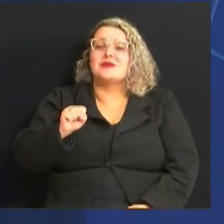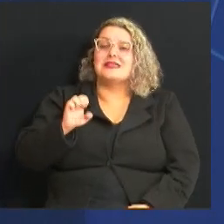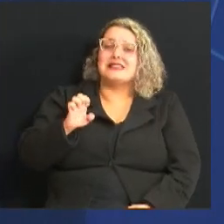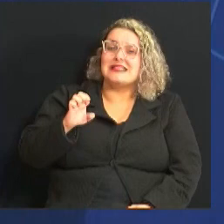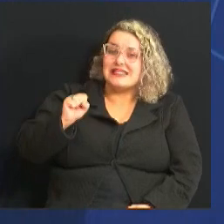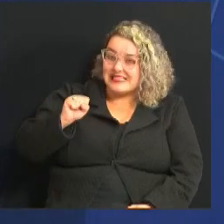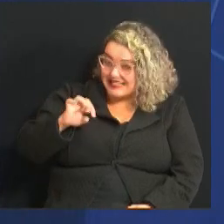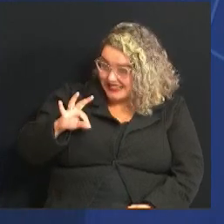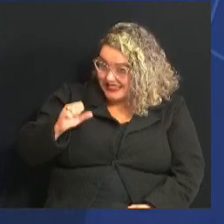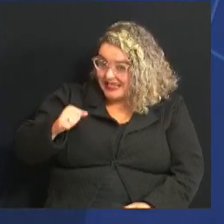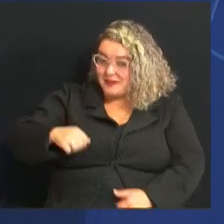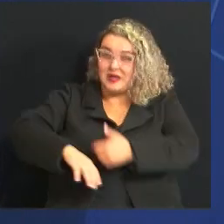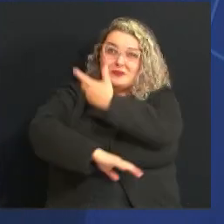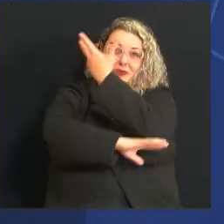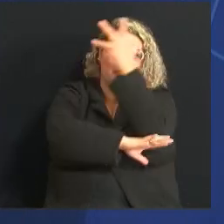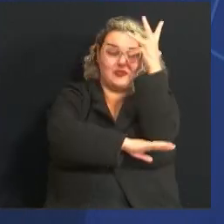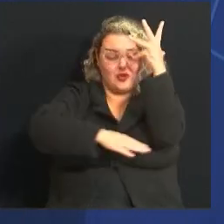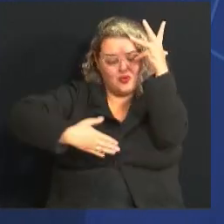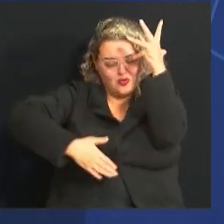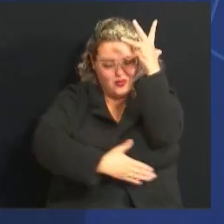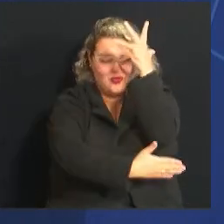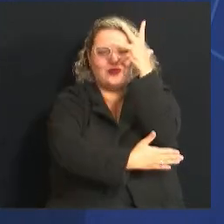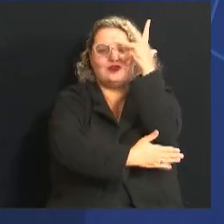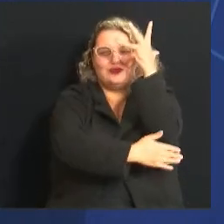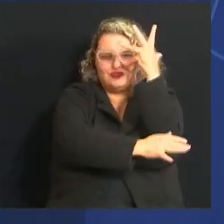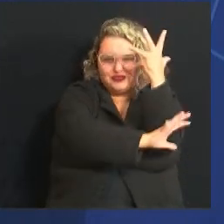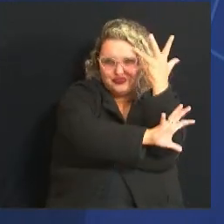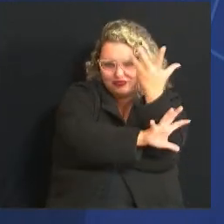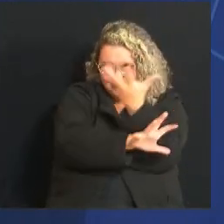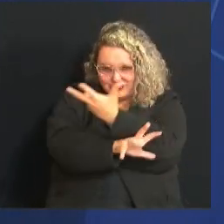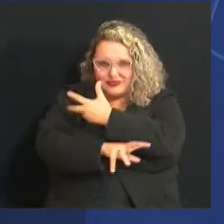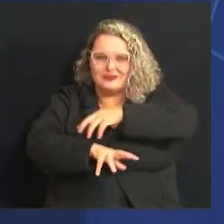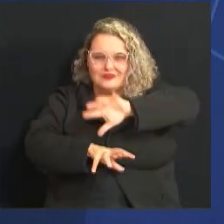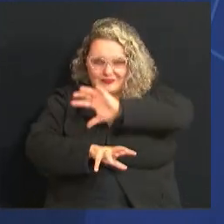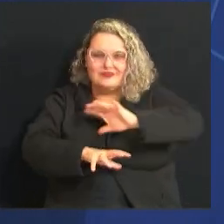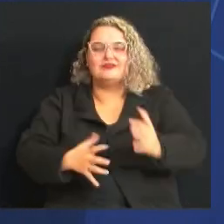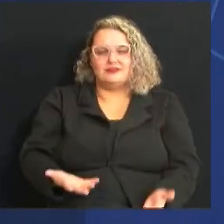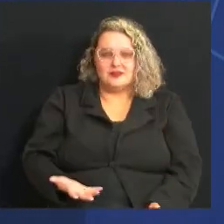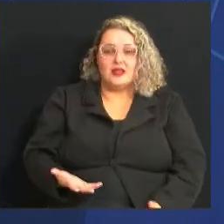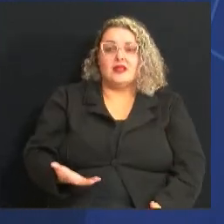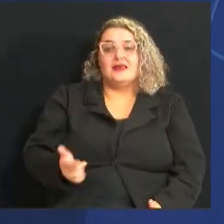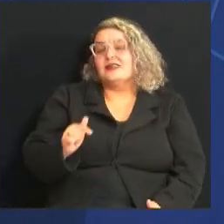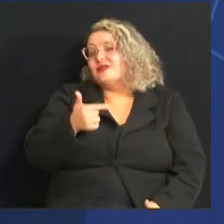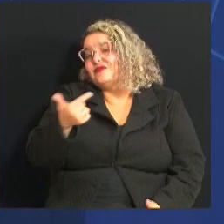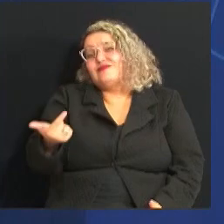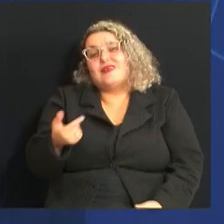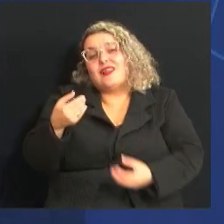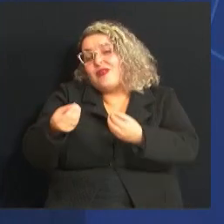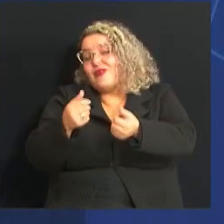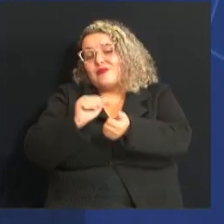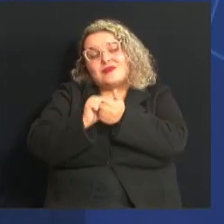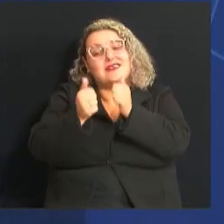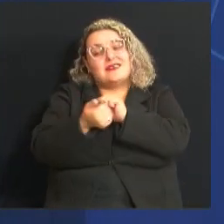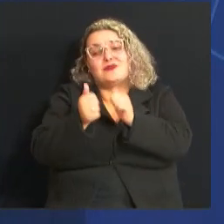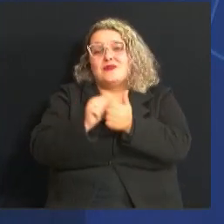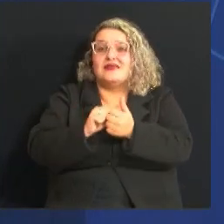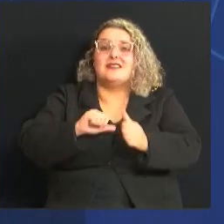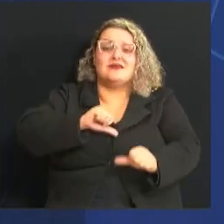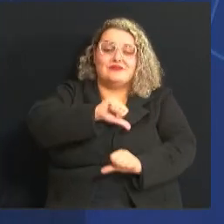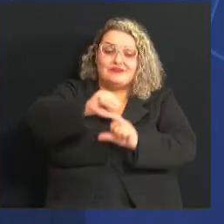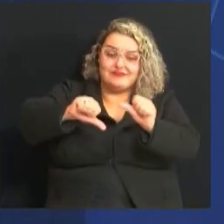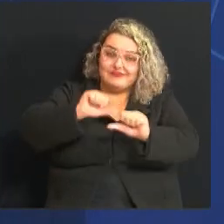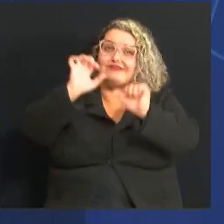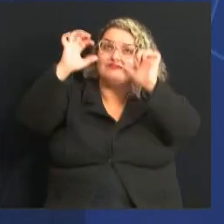um momento que o meio ambiente não se torna mais capaz de combater e de se adaptar às mudanças